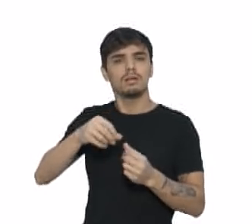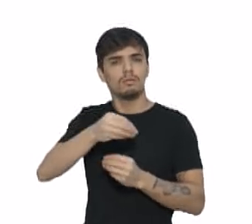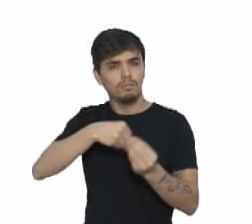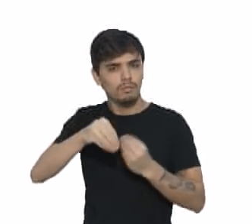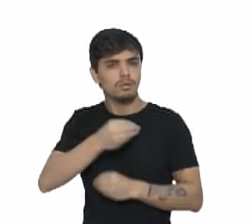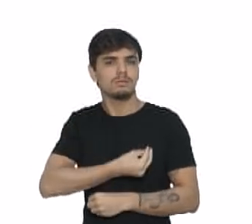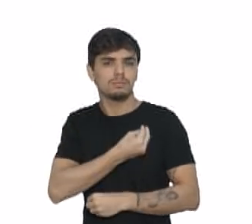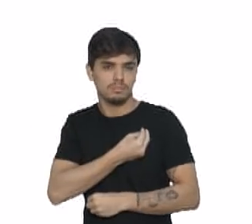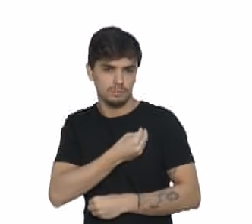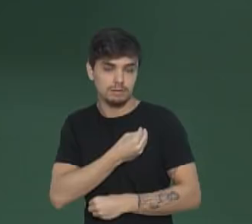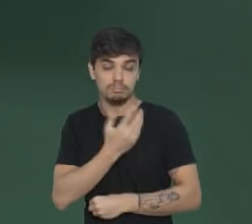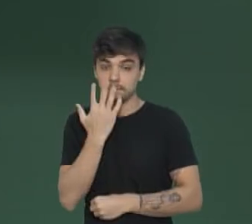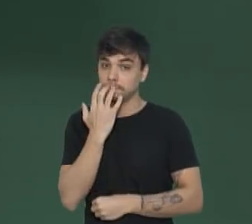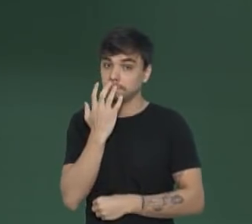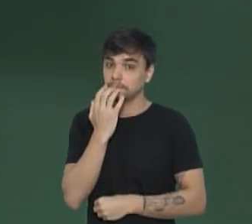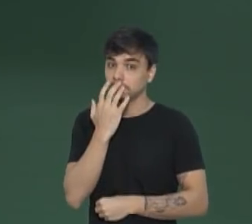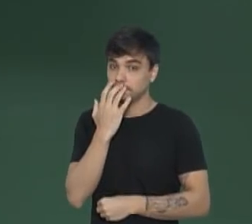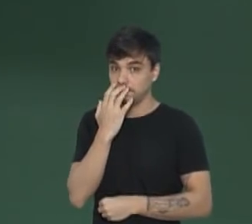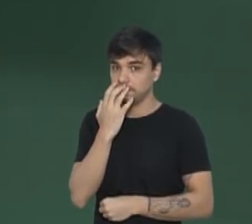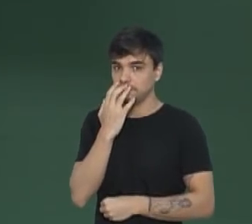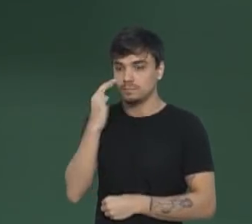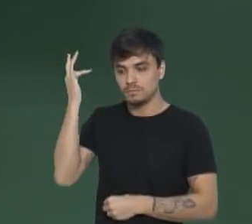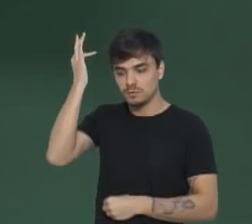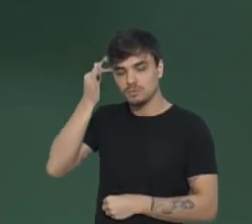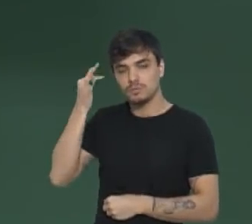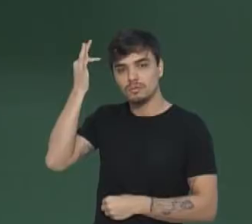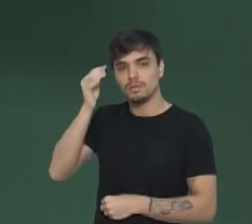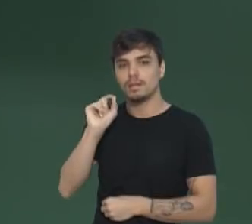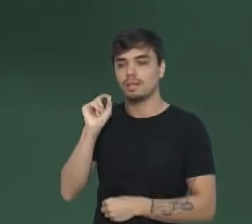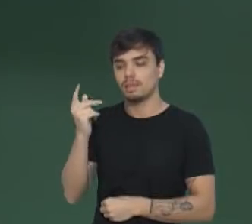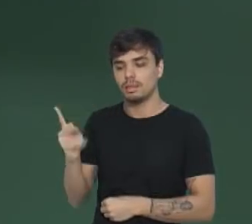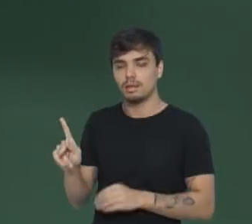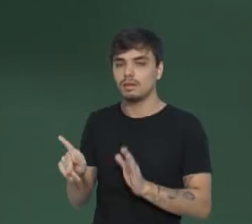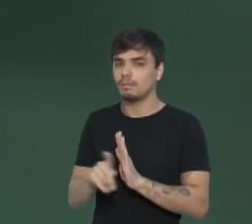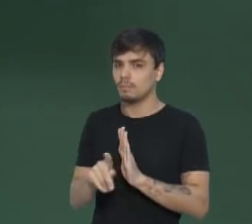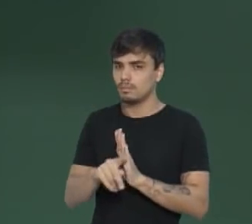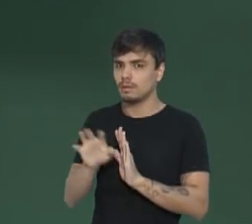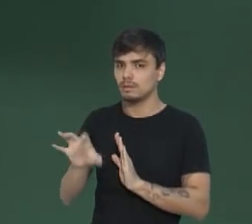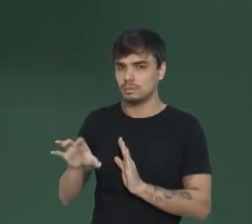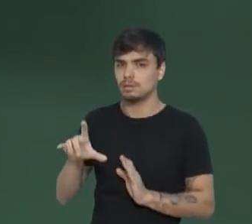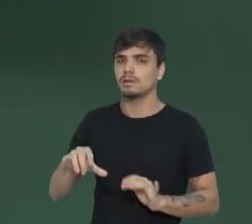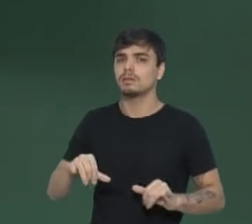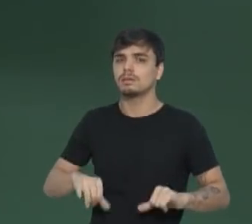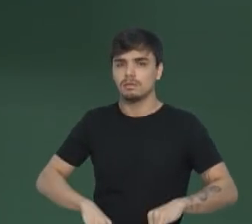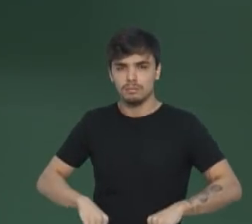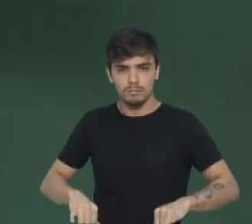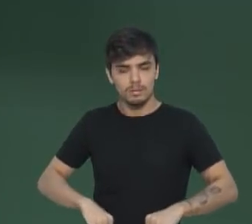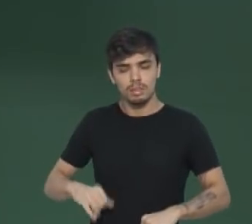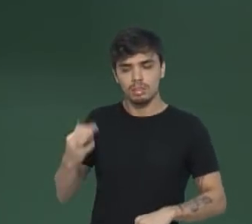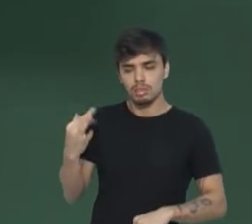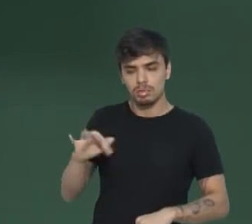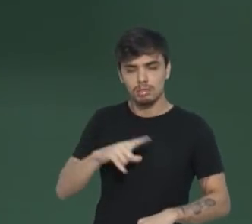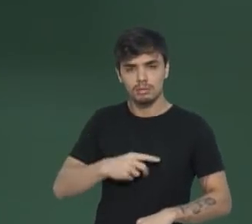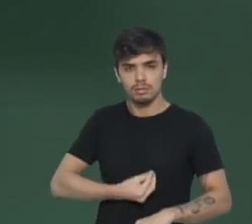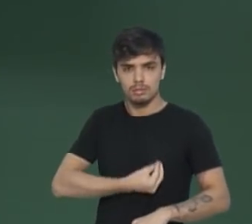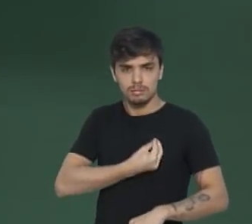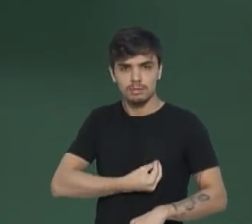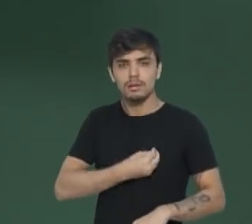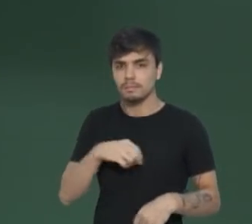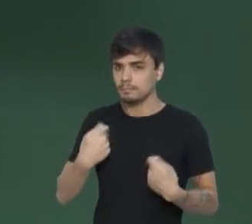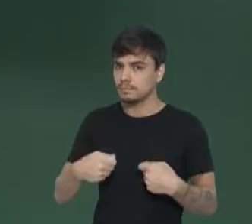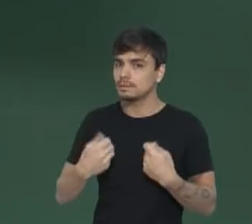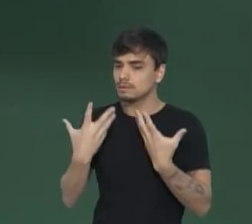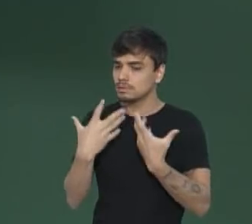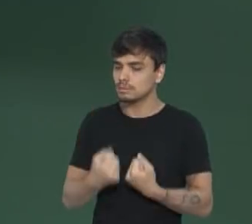pensamento nietzschiano, é isso que a filosofia de Nietzsche vem a ressaltar, né, de que a dor, o sofrimento está na vida e a vida tem que